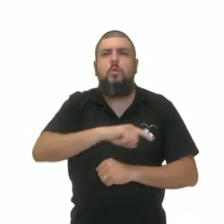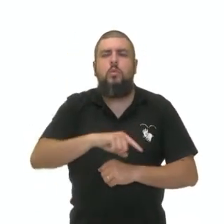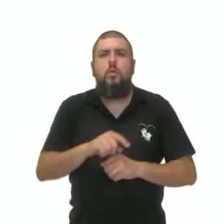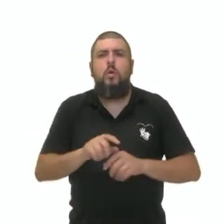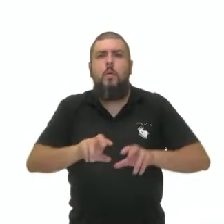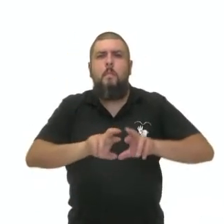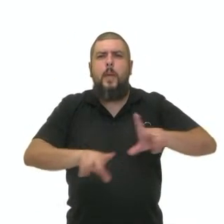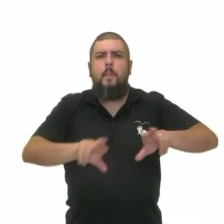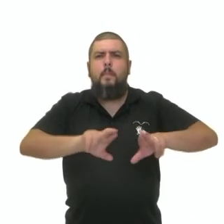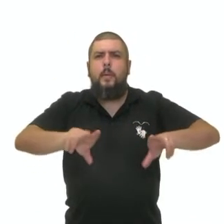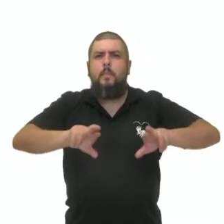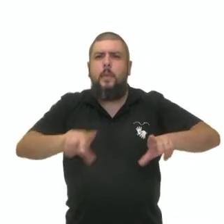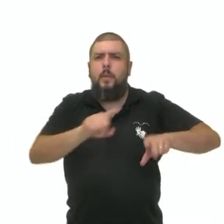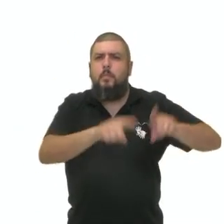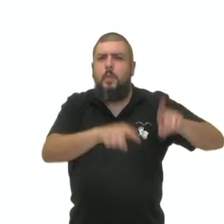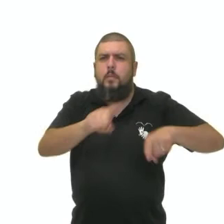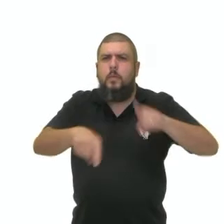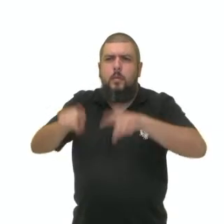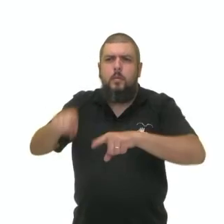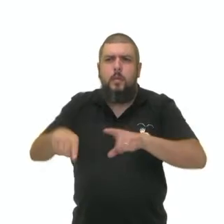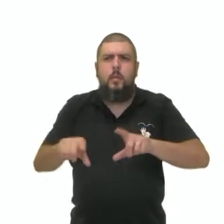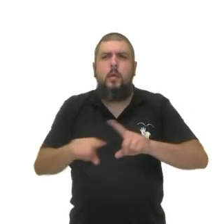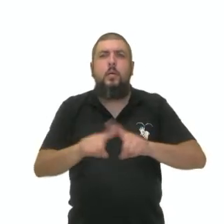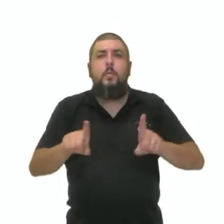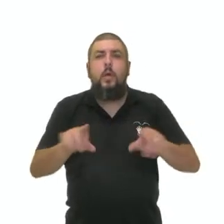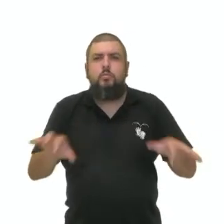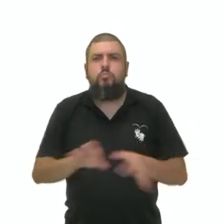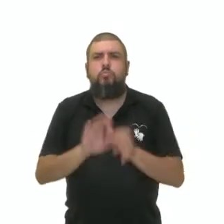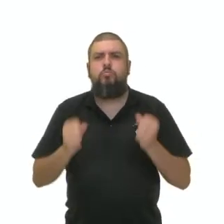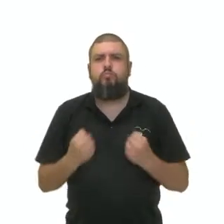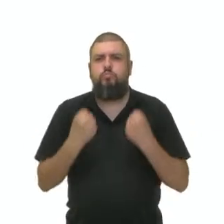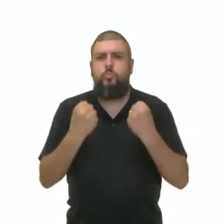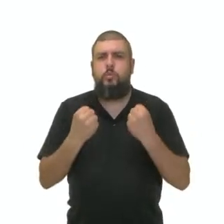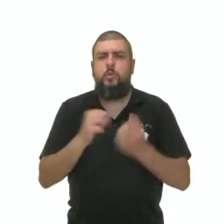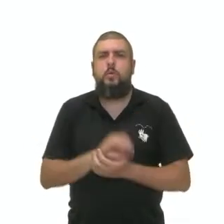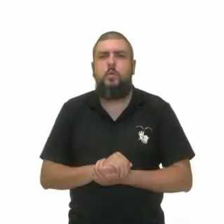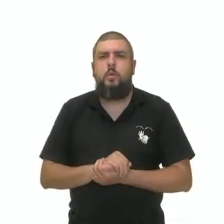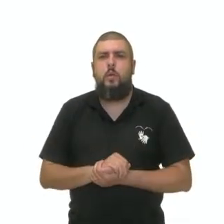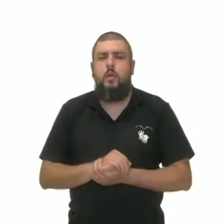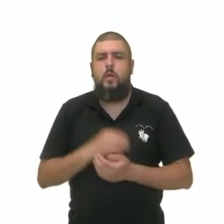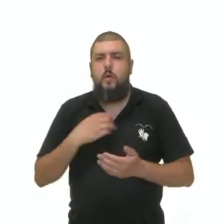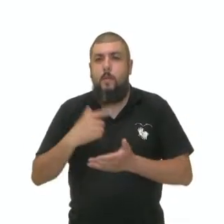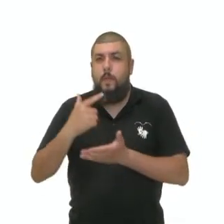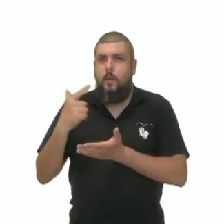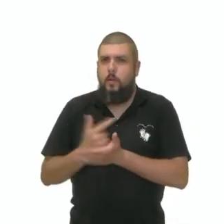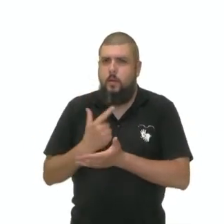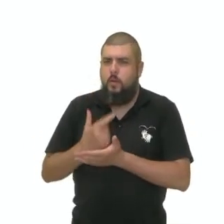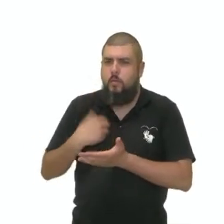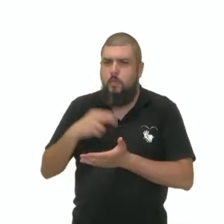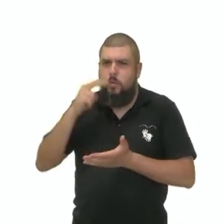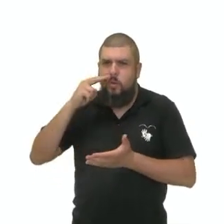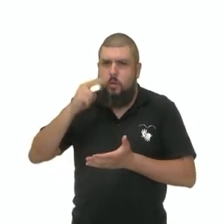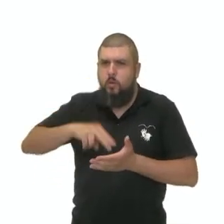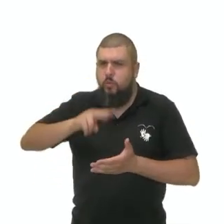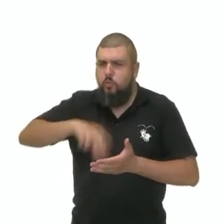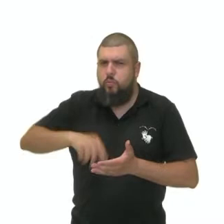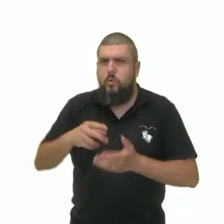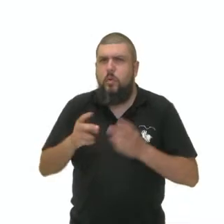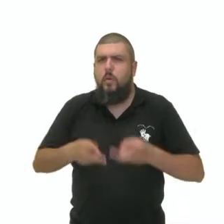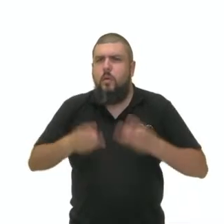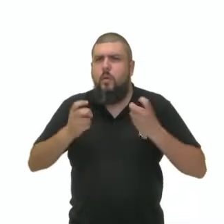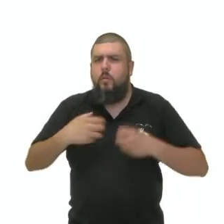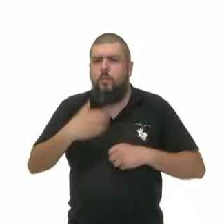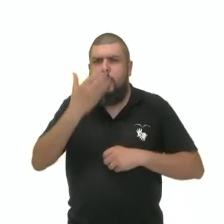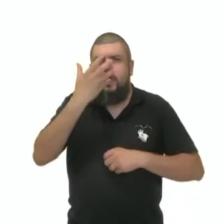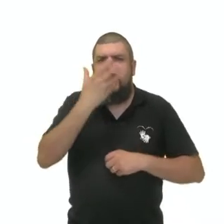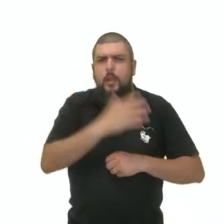diversidade cultural do Brasil. Nela, como neste livro, abordei tudo que eu vi durante a minha infância e que